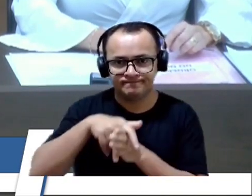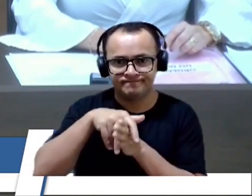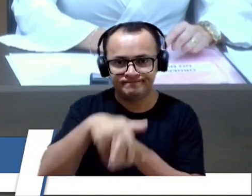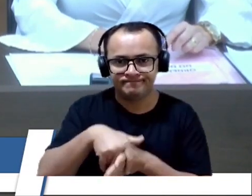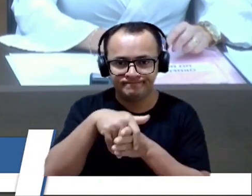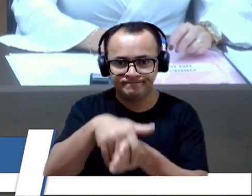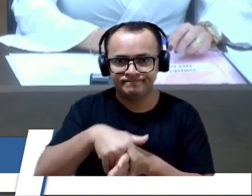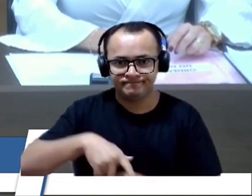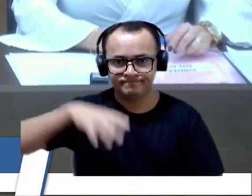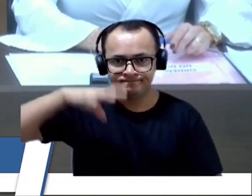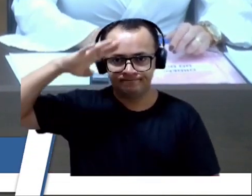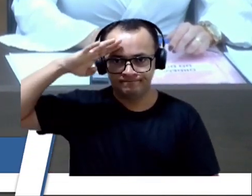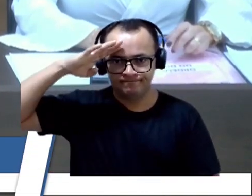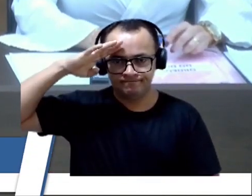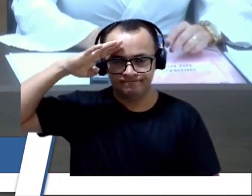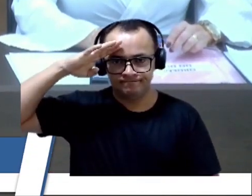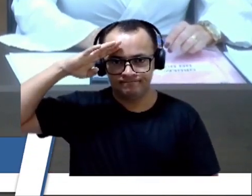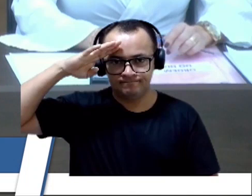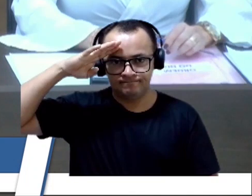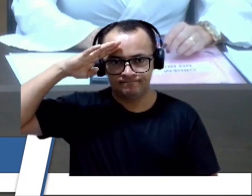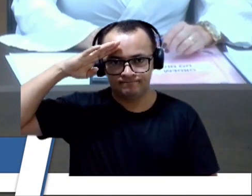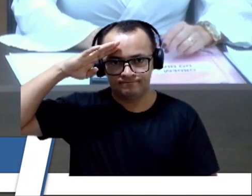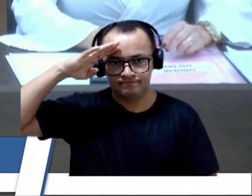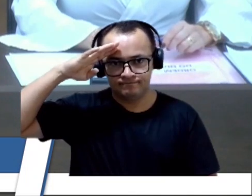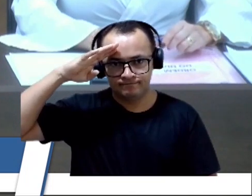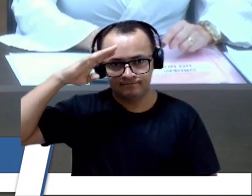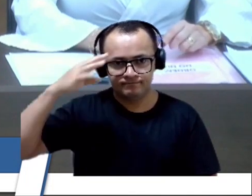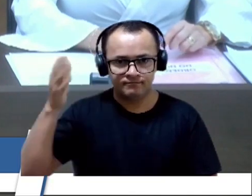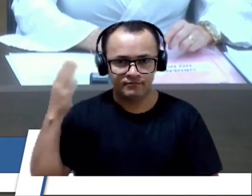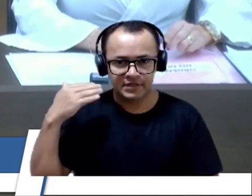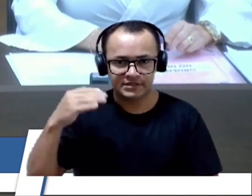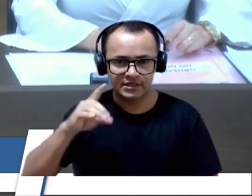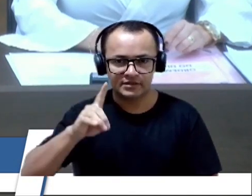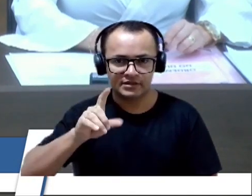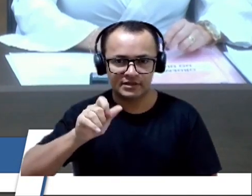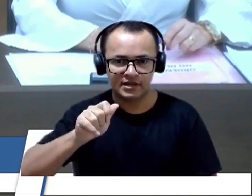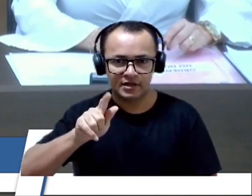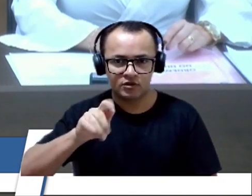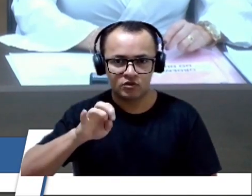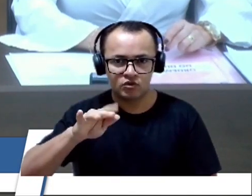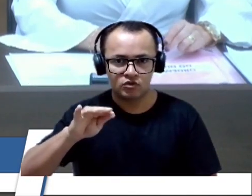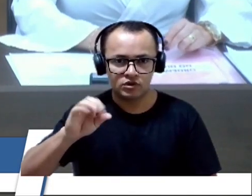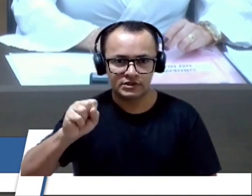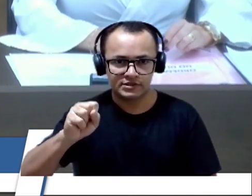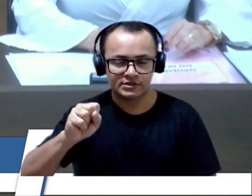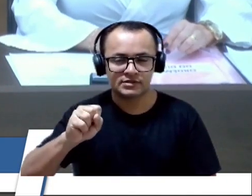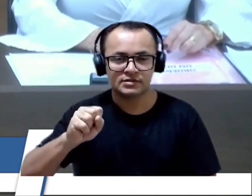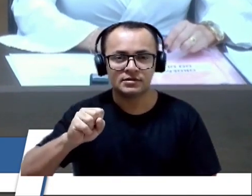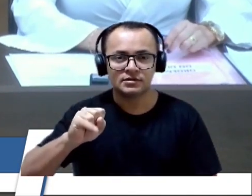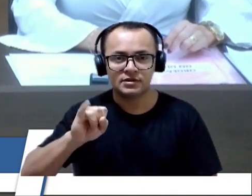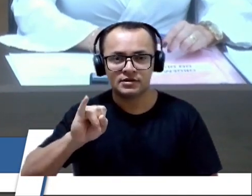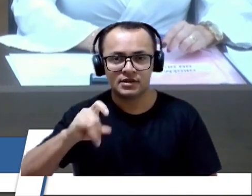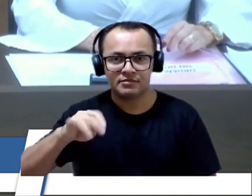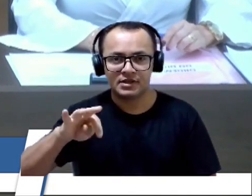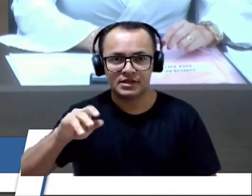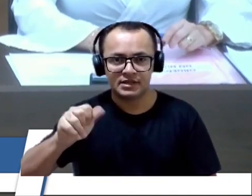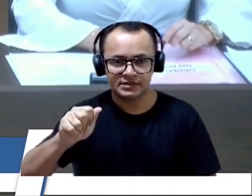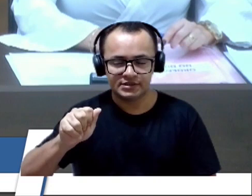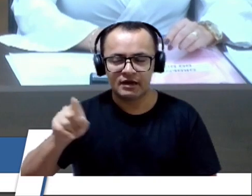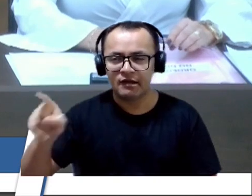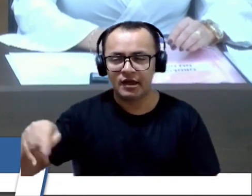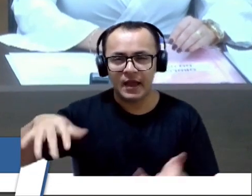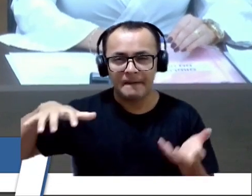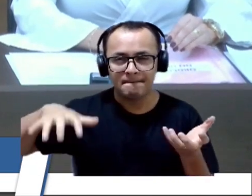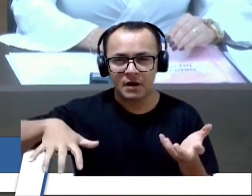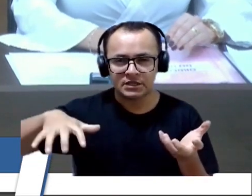oficialmente denominado como Dragões da Independência. Em Brasília, teve espaço para aprender a disciplina